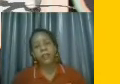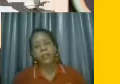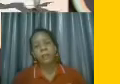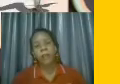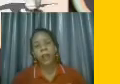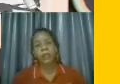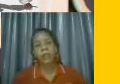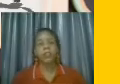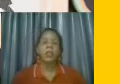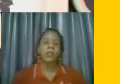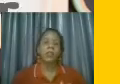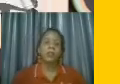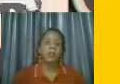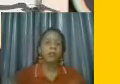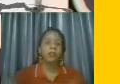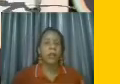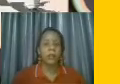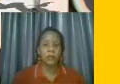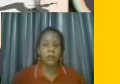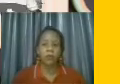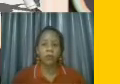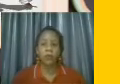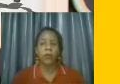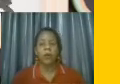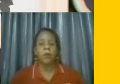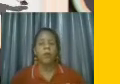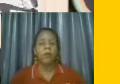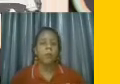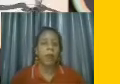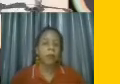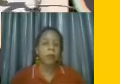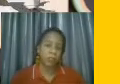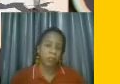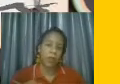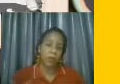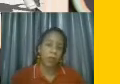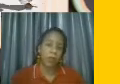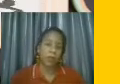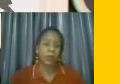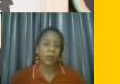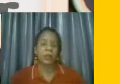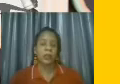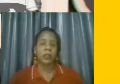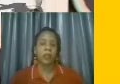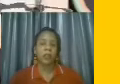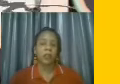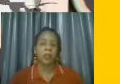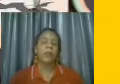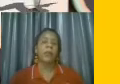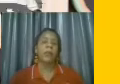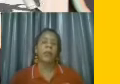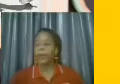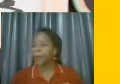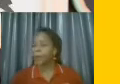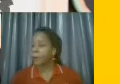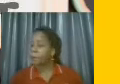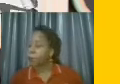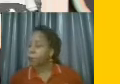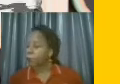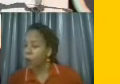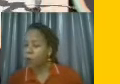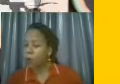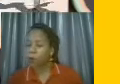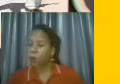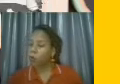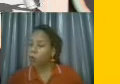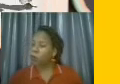também fazem parte da nossa cultura. O berimbau, utilizado ainda nas rodas de capoeira,